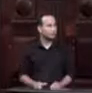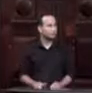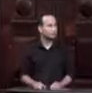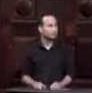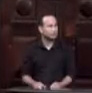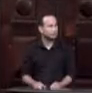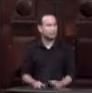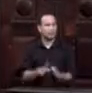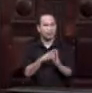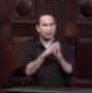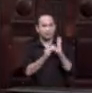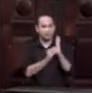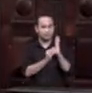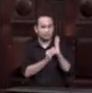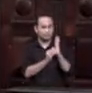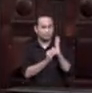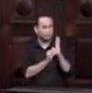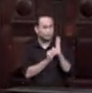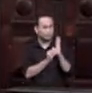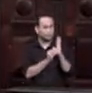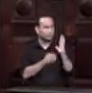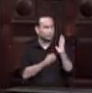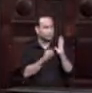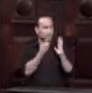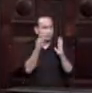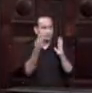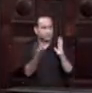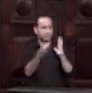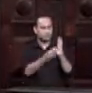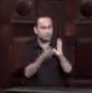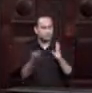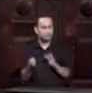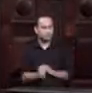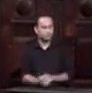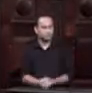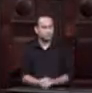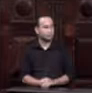a emenda aditiva número 33,